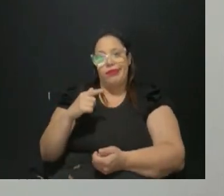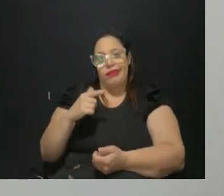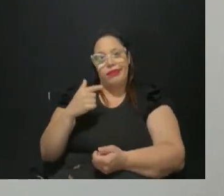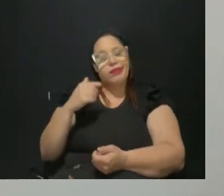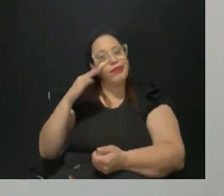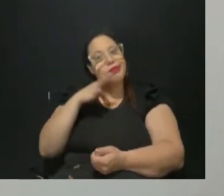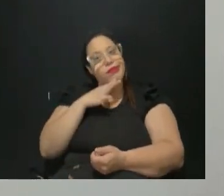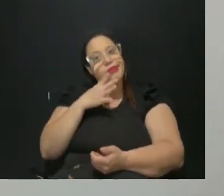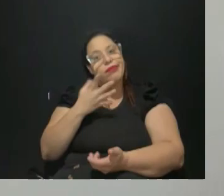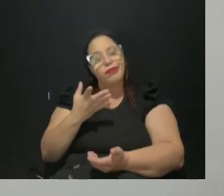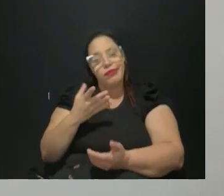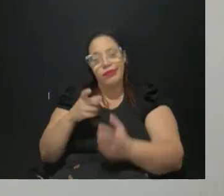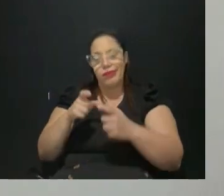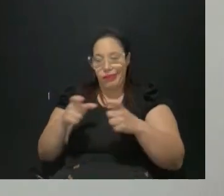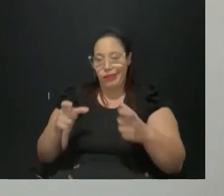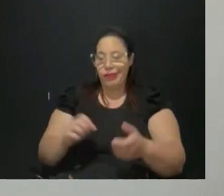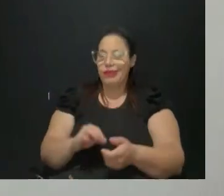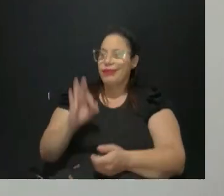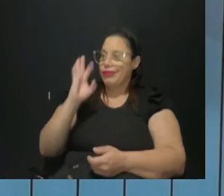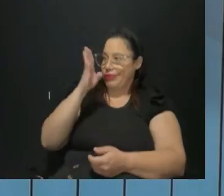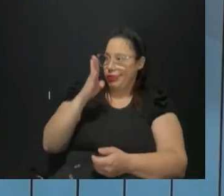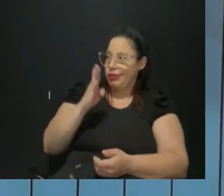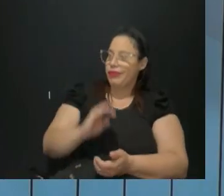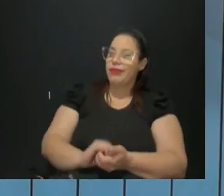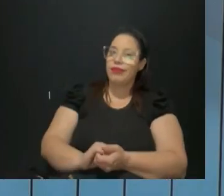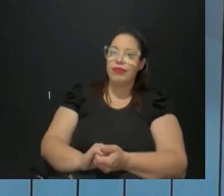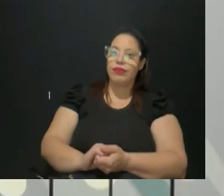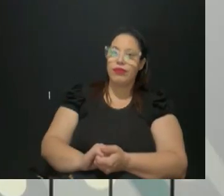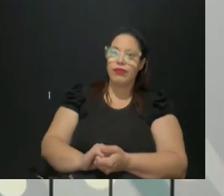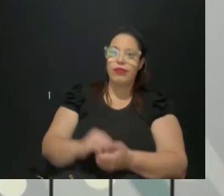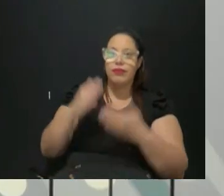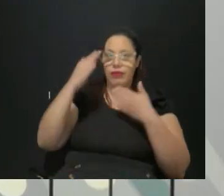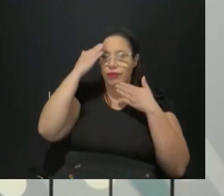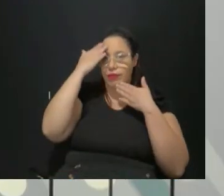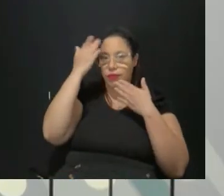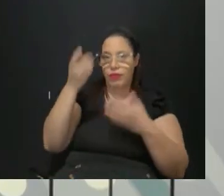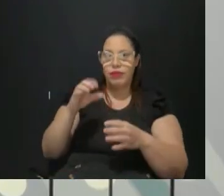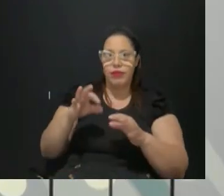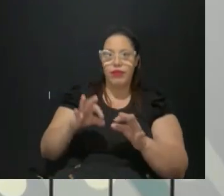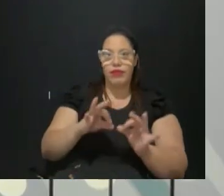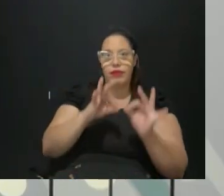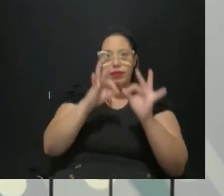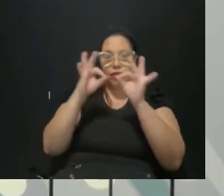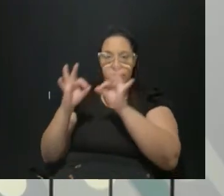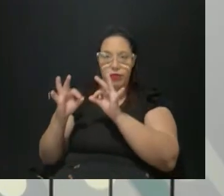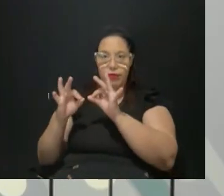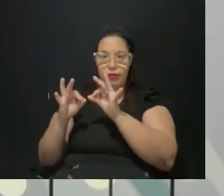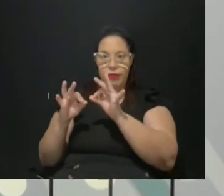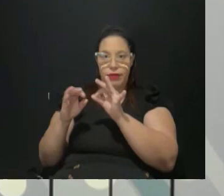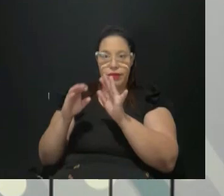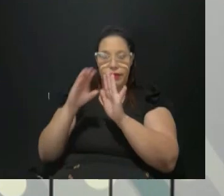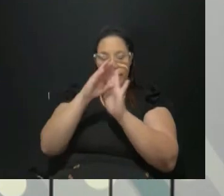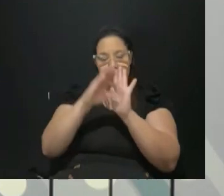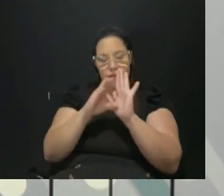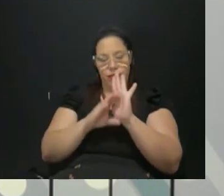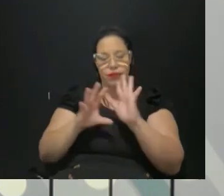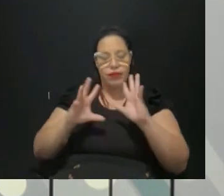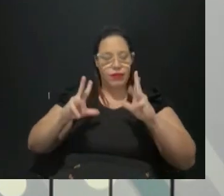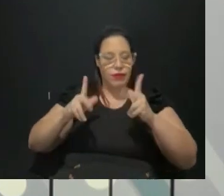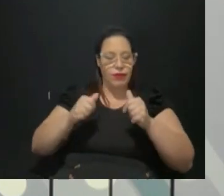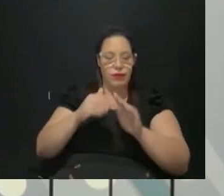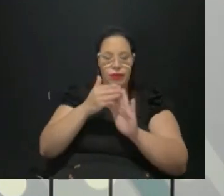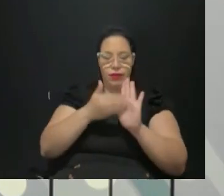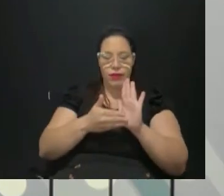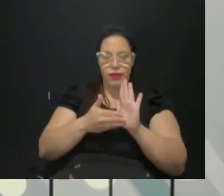maior conhecimento em relação aos casos. Com certeza. Obrigada também pela sua companhia. Você pode conferir todos